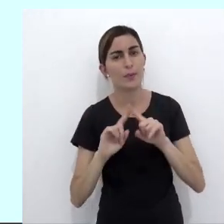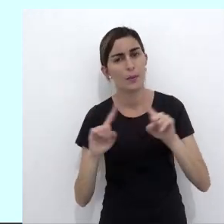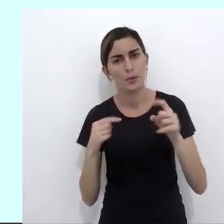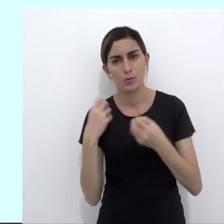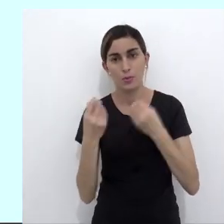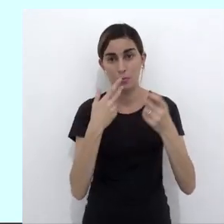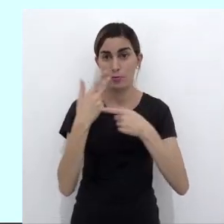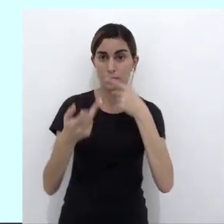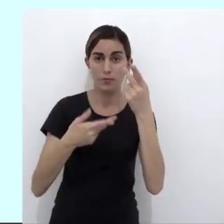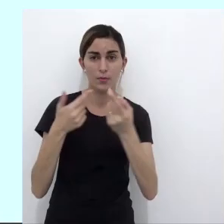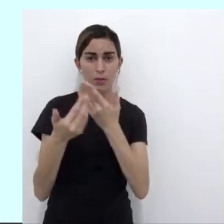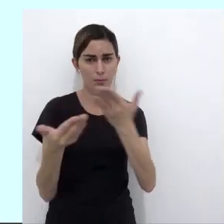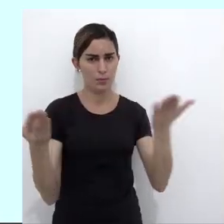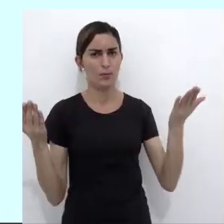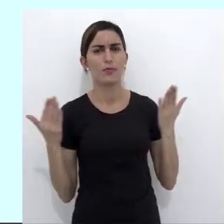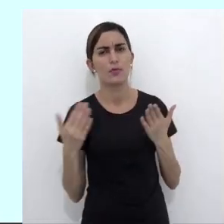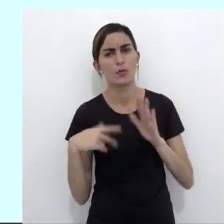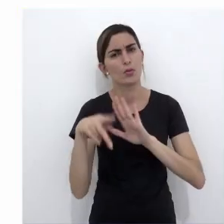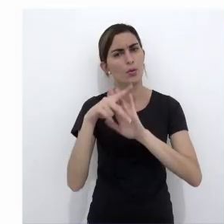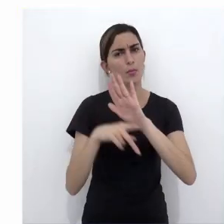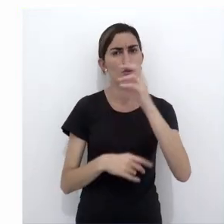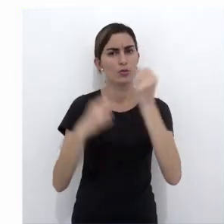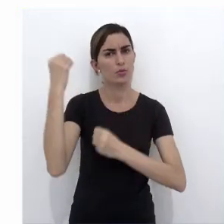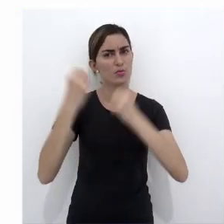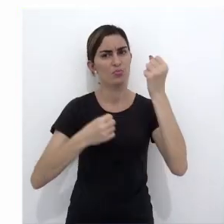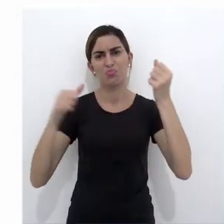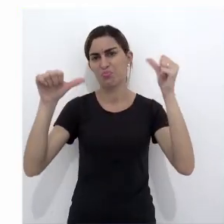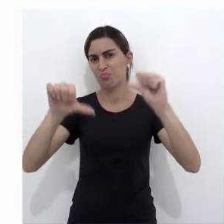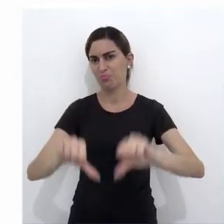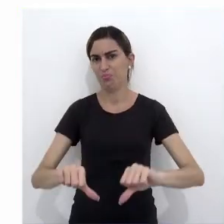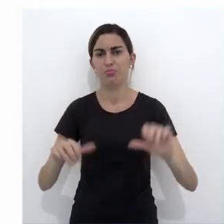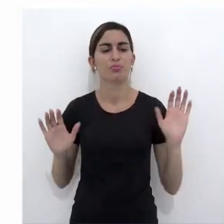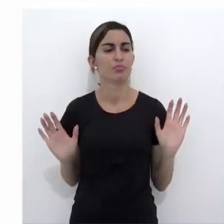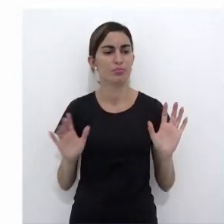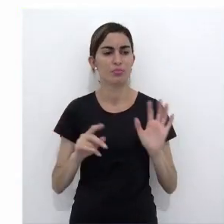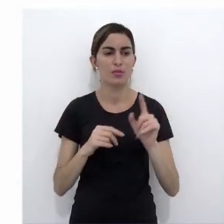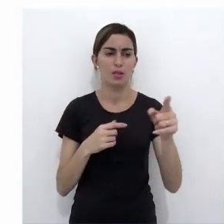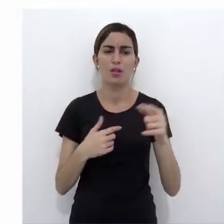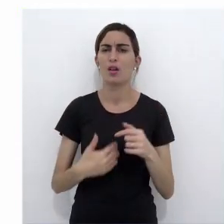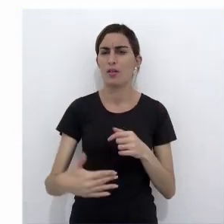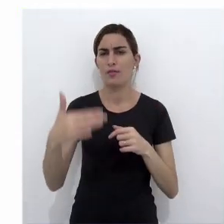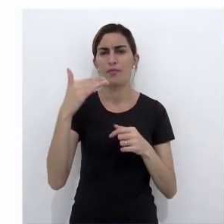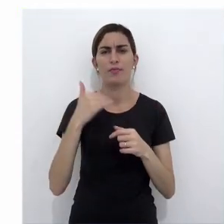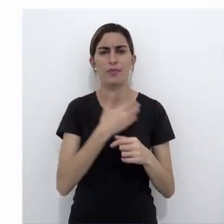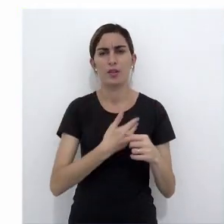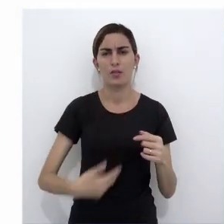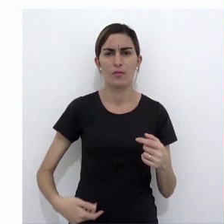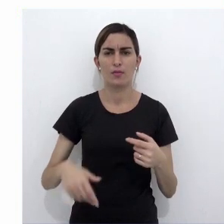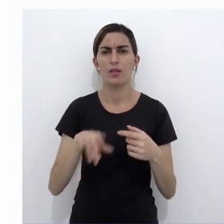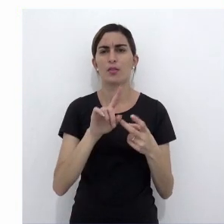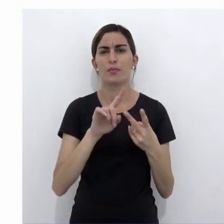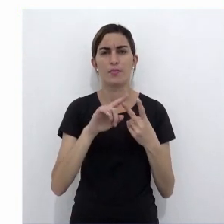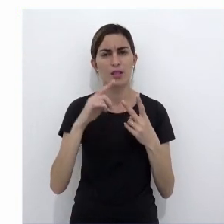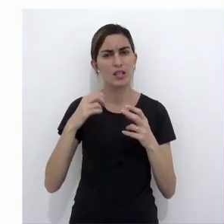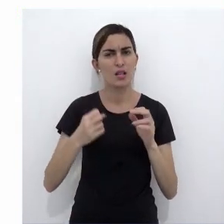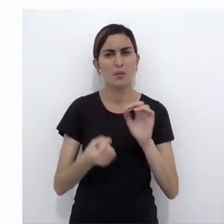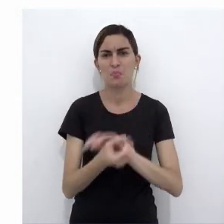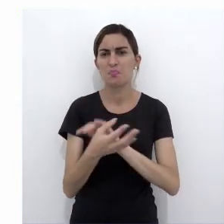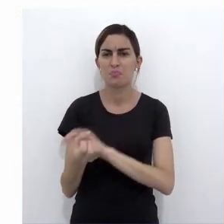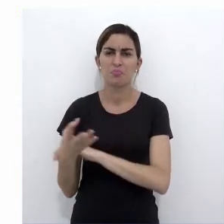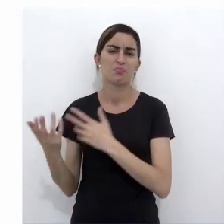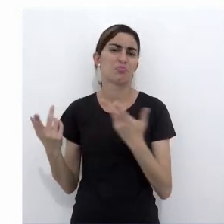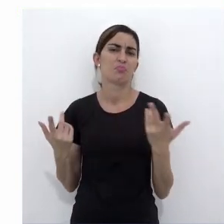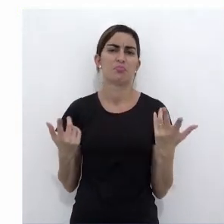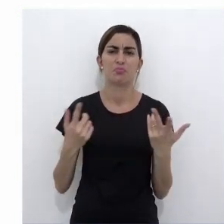para vocês, esse projeto industrial fracassou. Faltou apoio do governo, não é? Sabotagem com relação